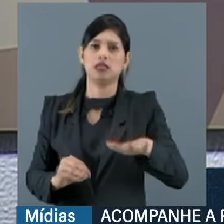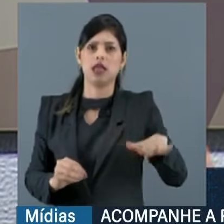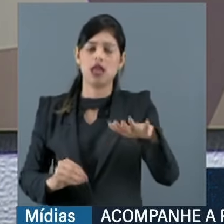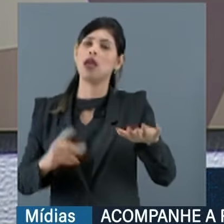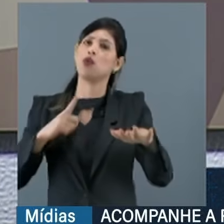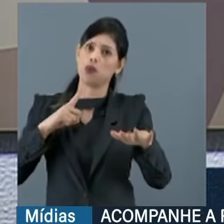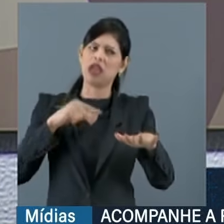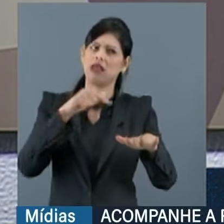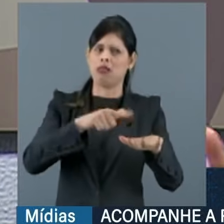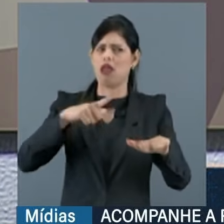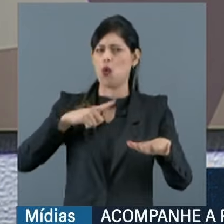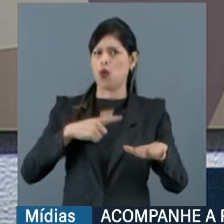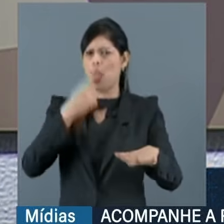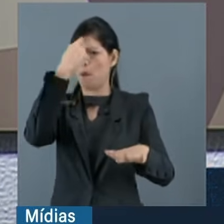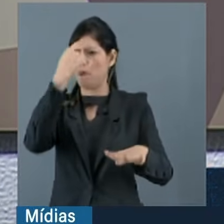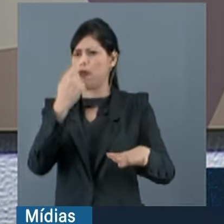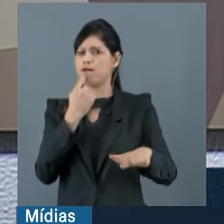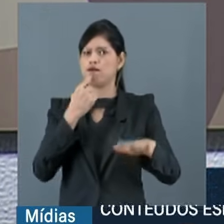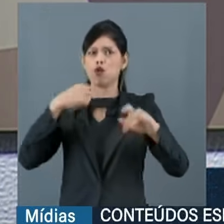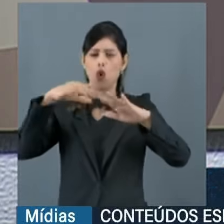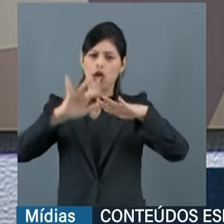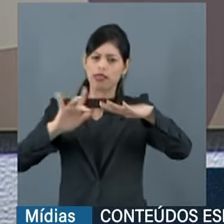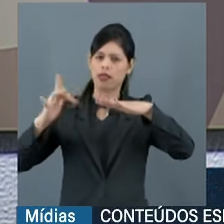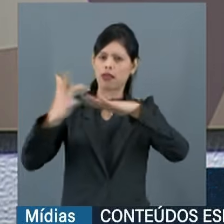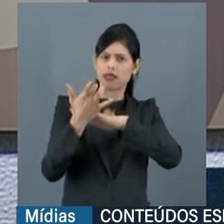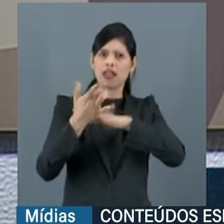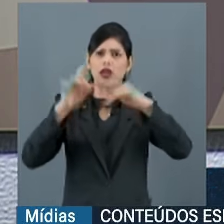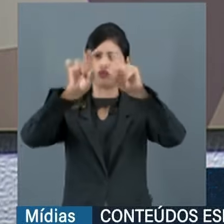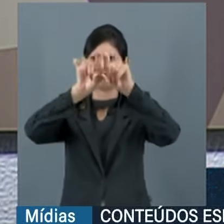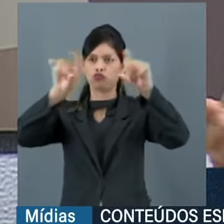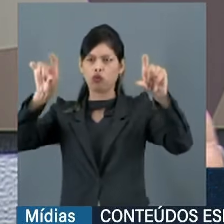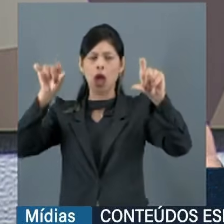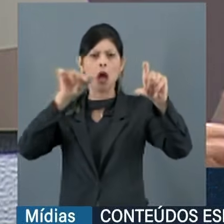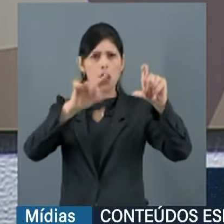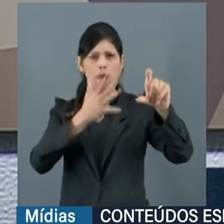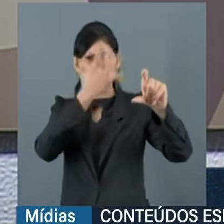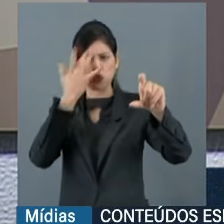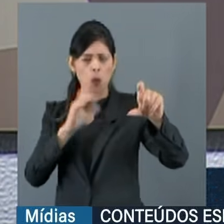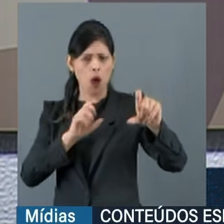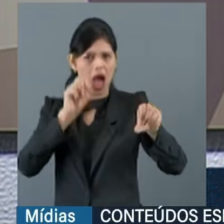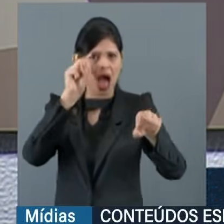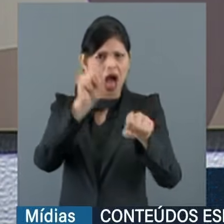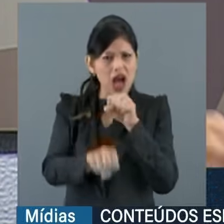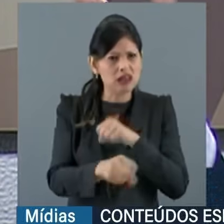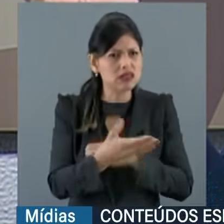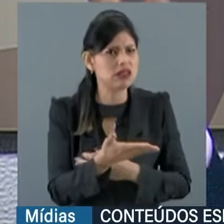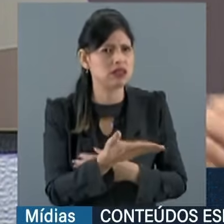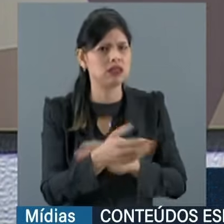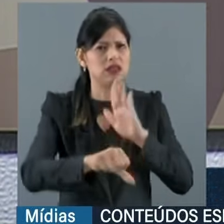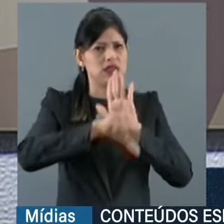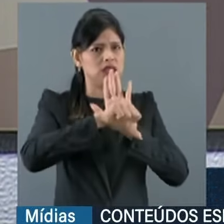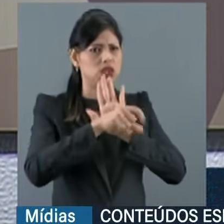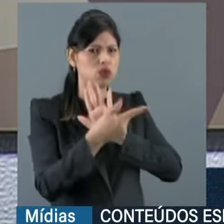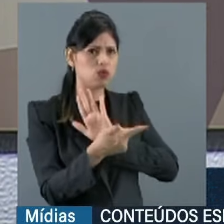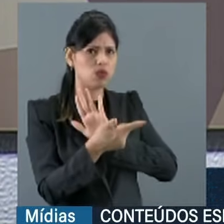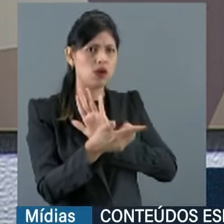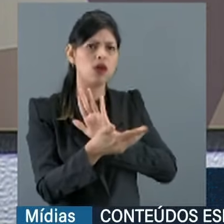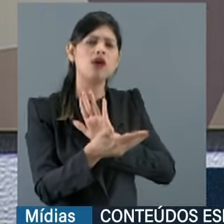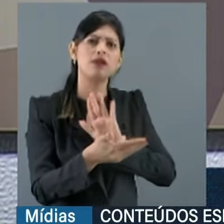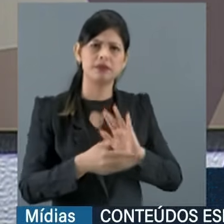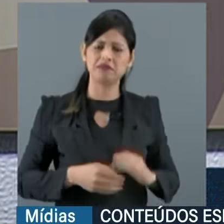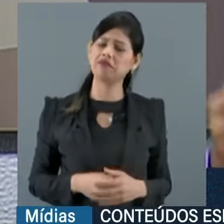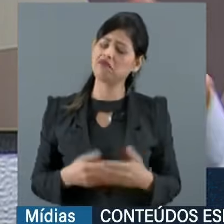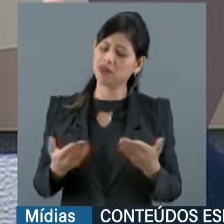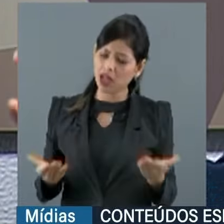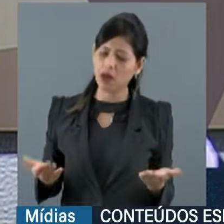haja perfis de um assassino no ar. Então, esse foi o contexto, e o doutor Gonet, com seu